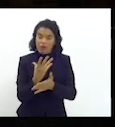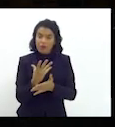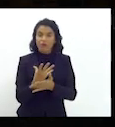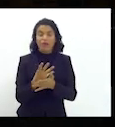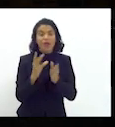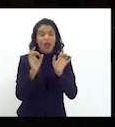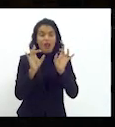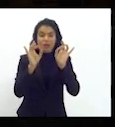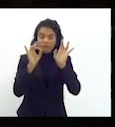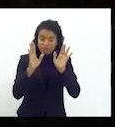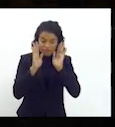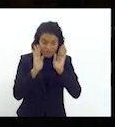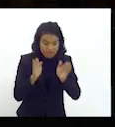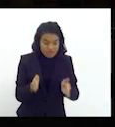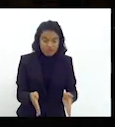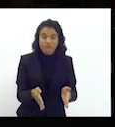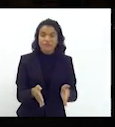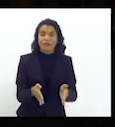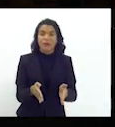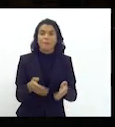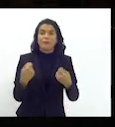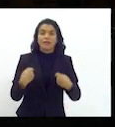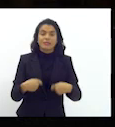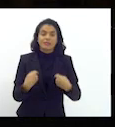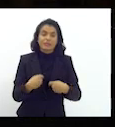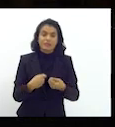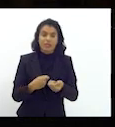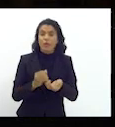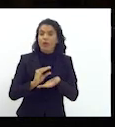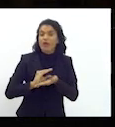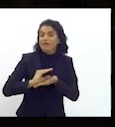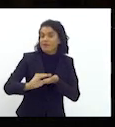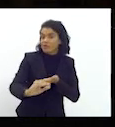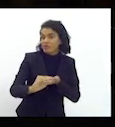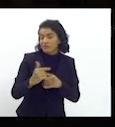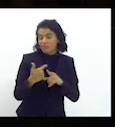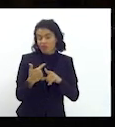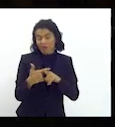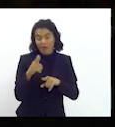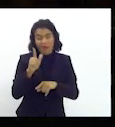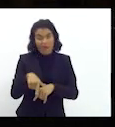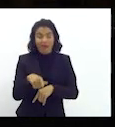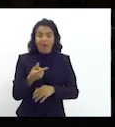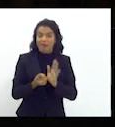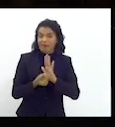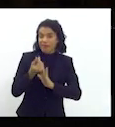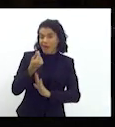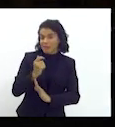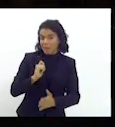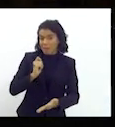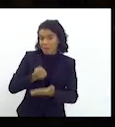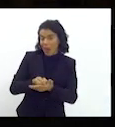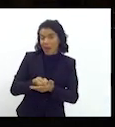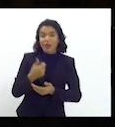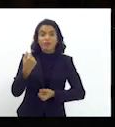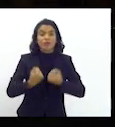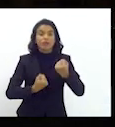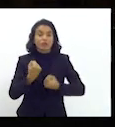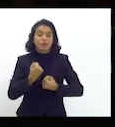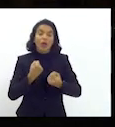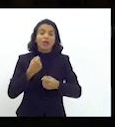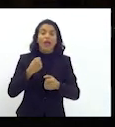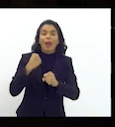especificamente tinha que ser investida porque a taxa na contrapestração do serviço que era